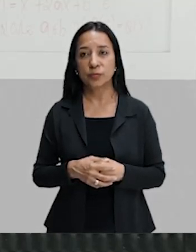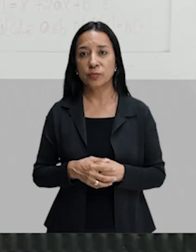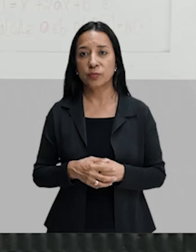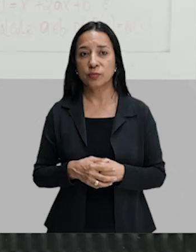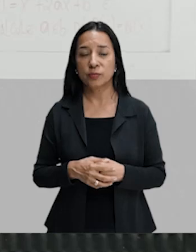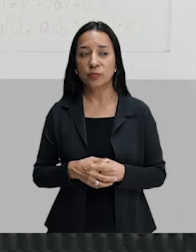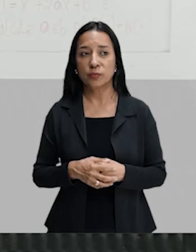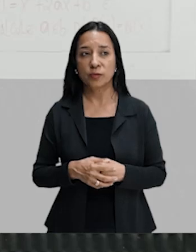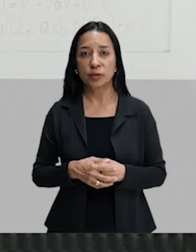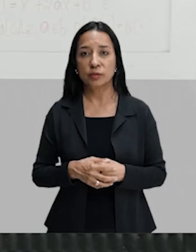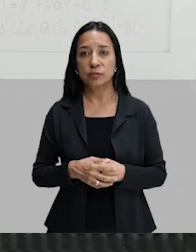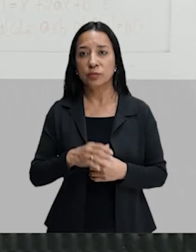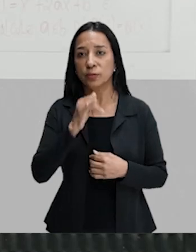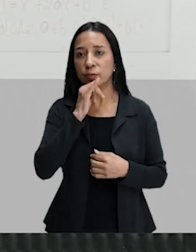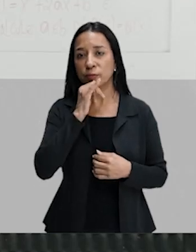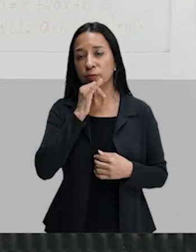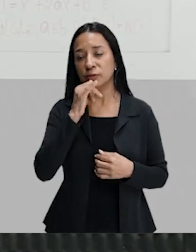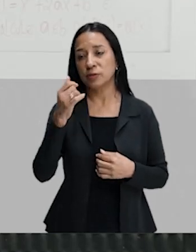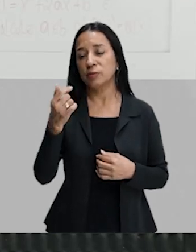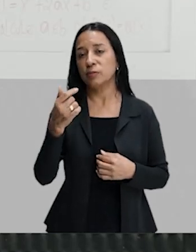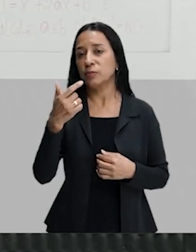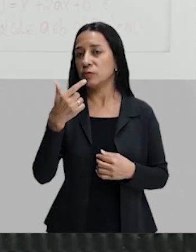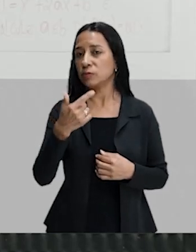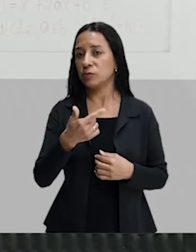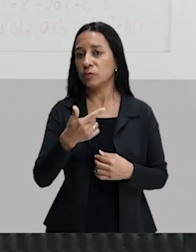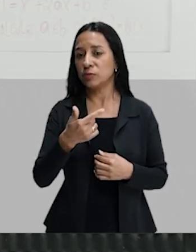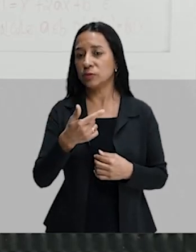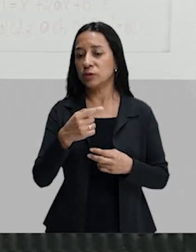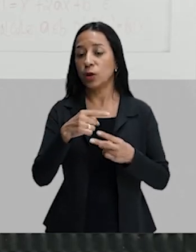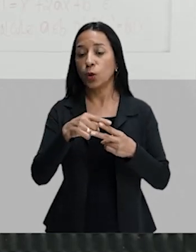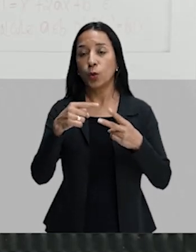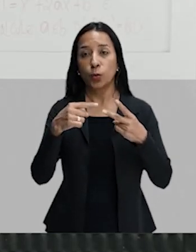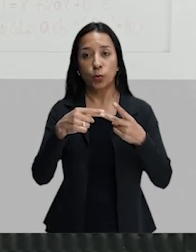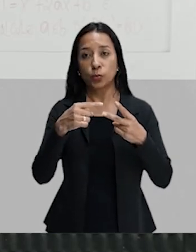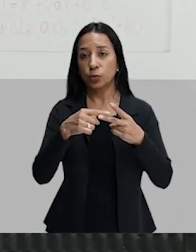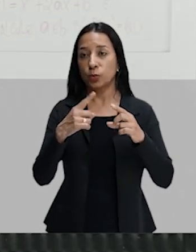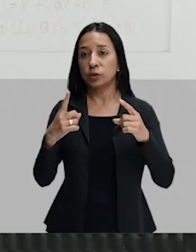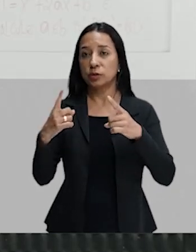Beleza? No exemplo 2, ele deu dois polinômios.